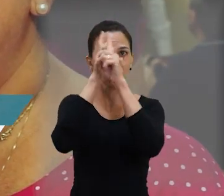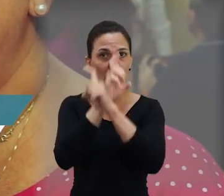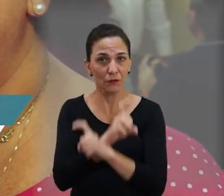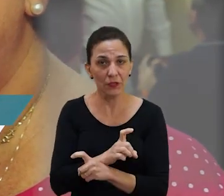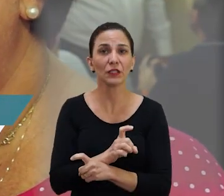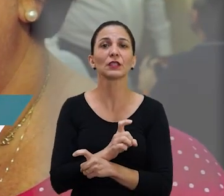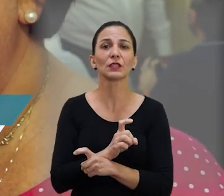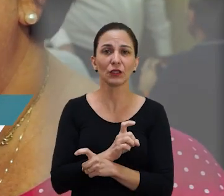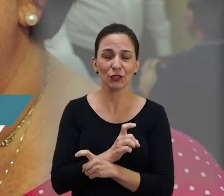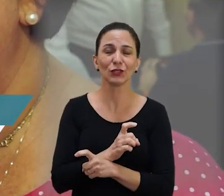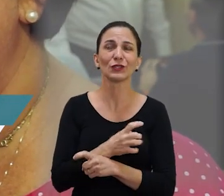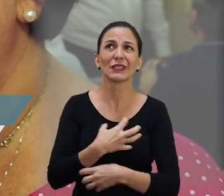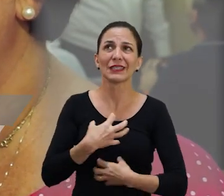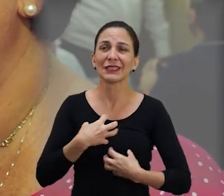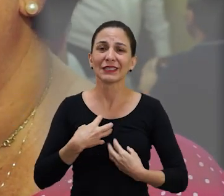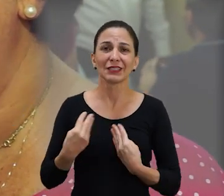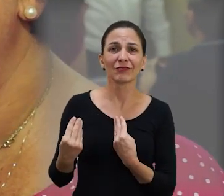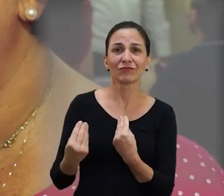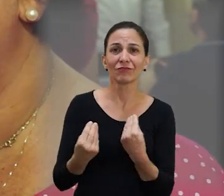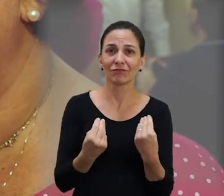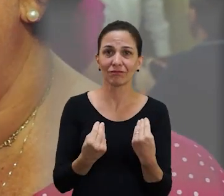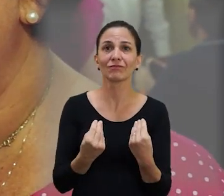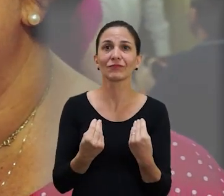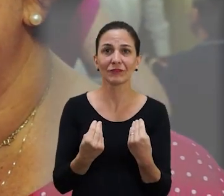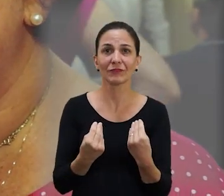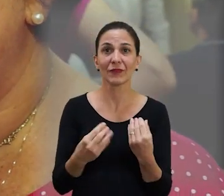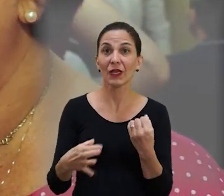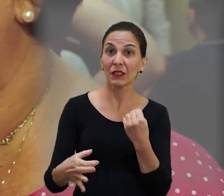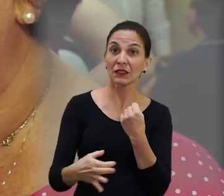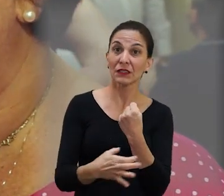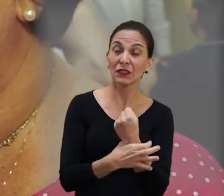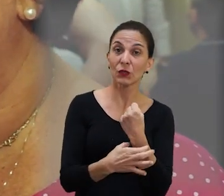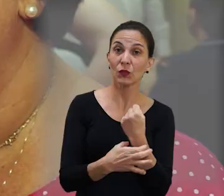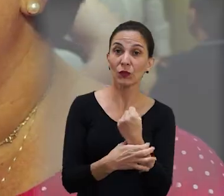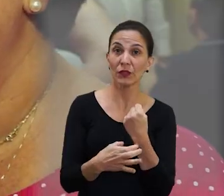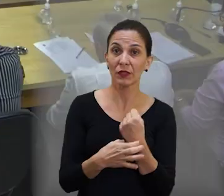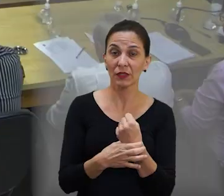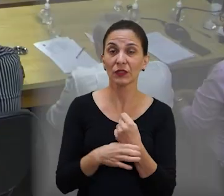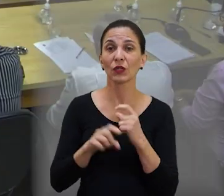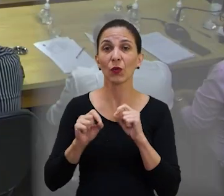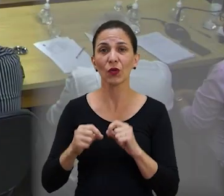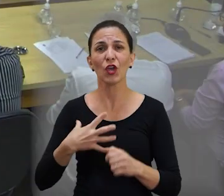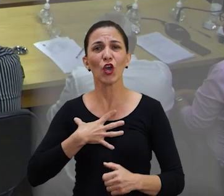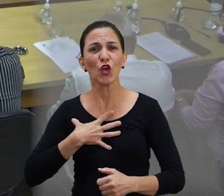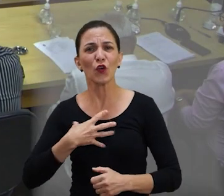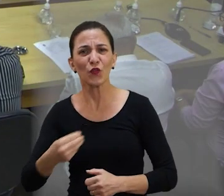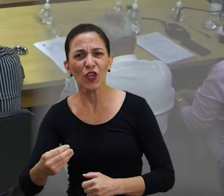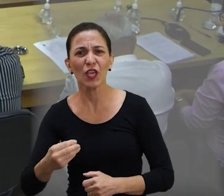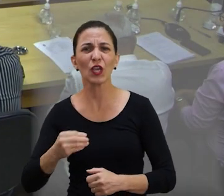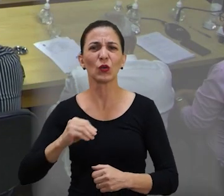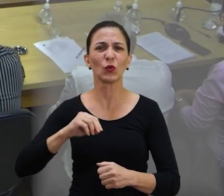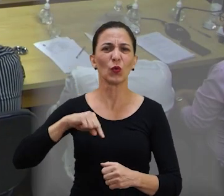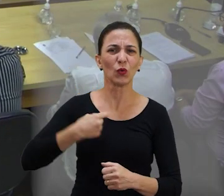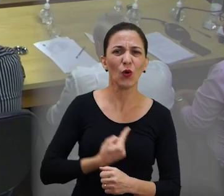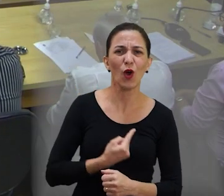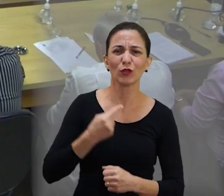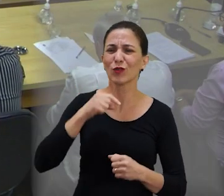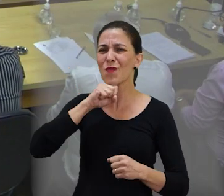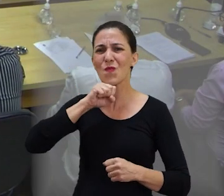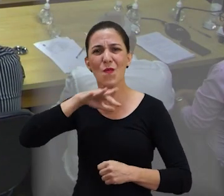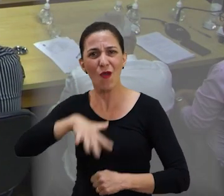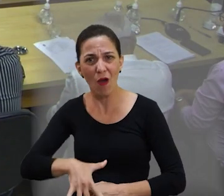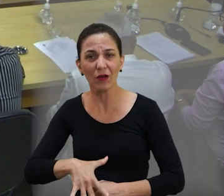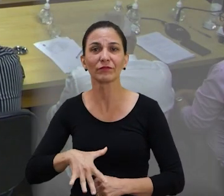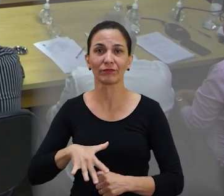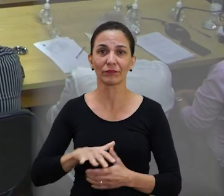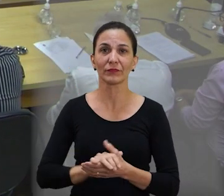a gente vive um momento difícil em vários vários sentidos e essa questão da segurança quando se